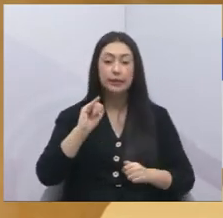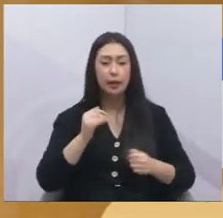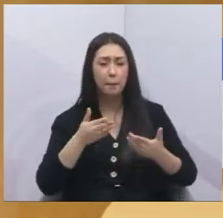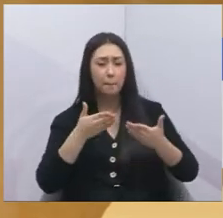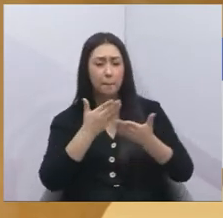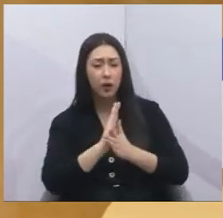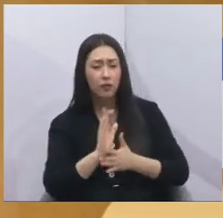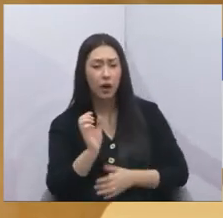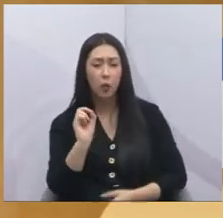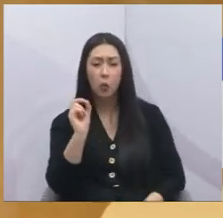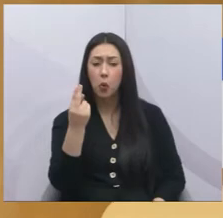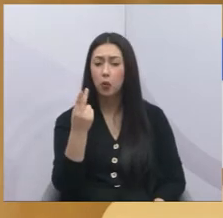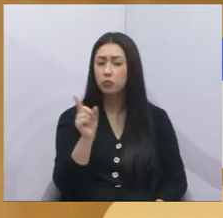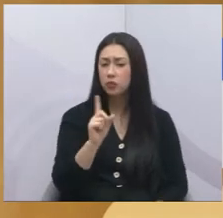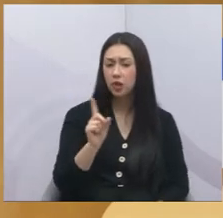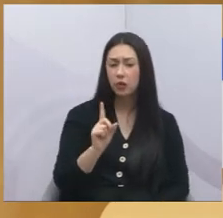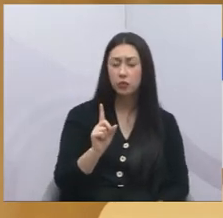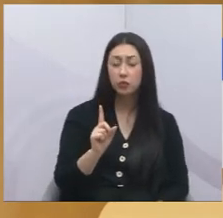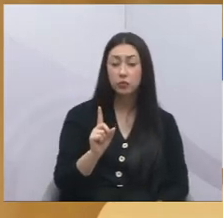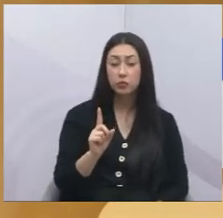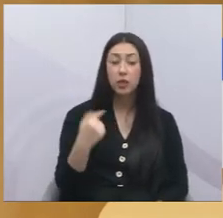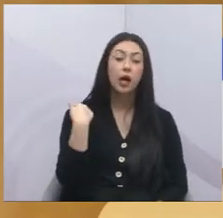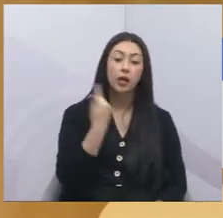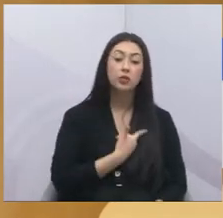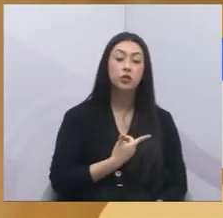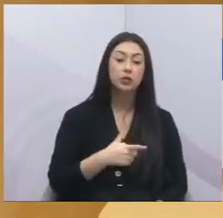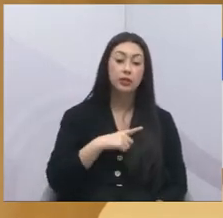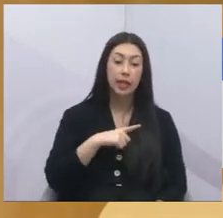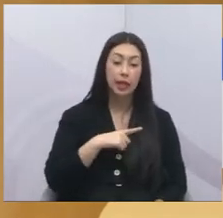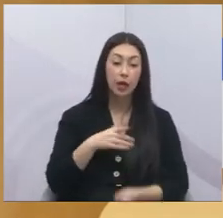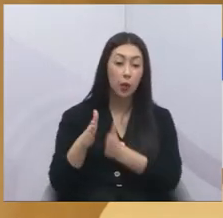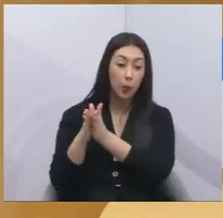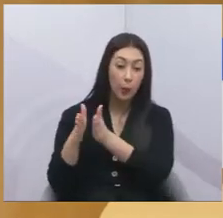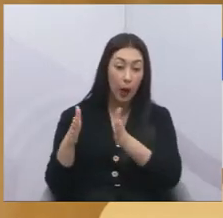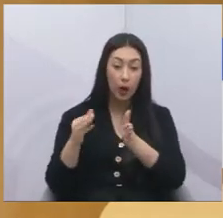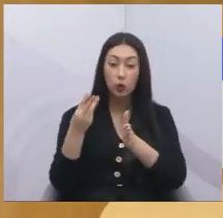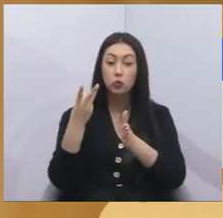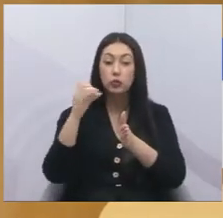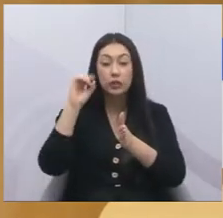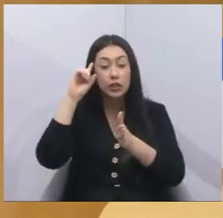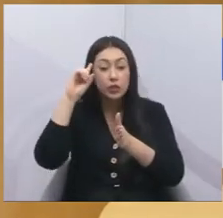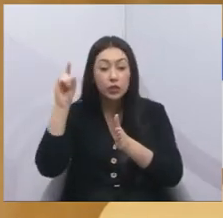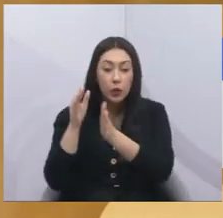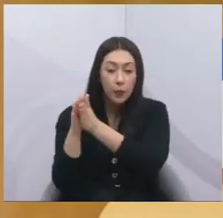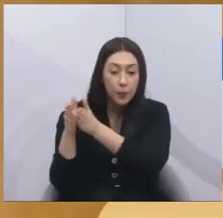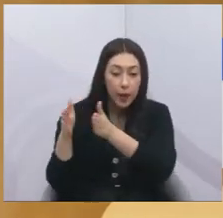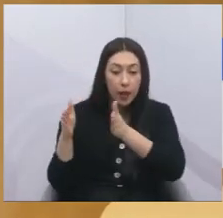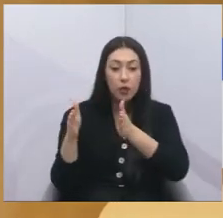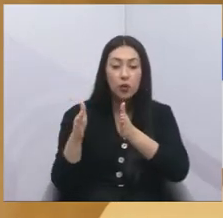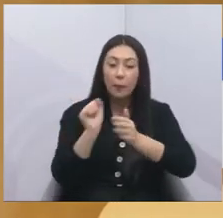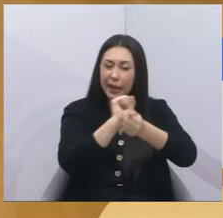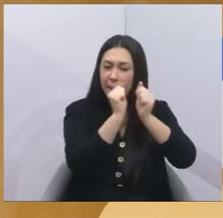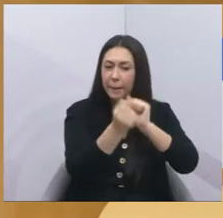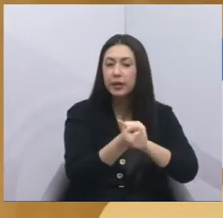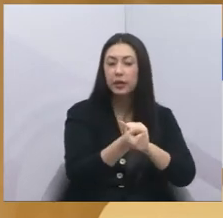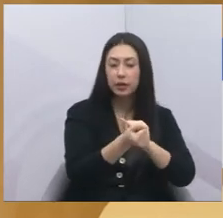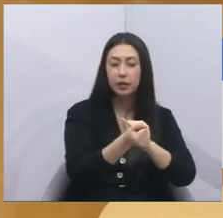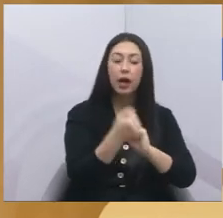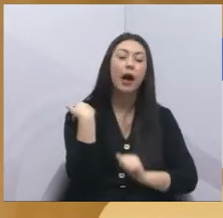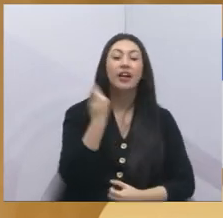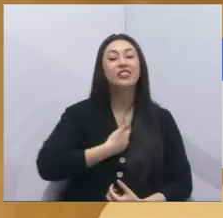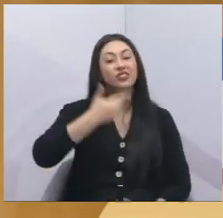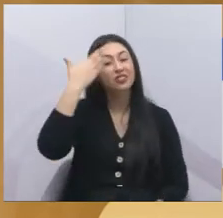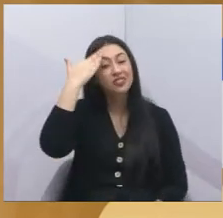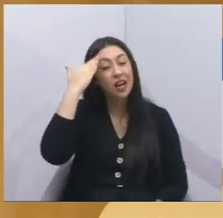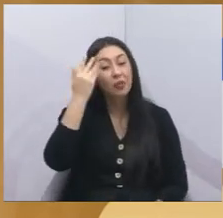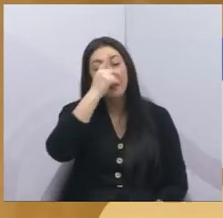pode rediscutir isso depois, para que a gente, pelo menos eles tenham 30 dias para se adequar. A gente sabe que os